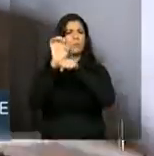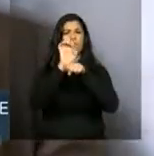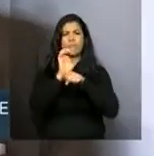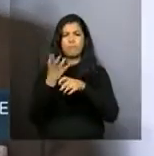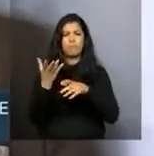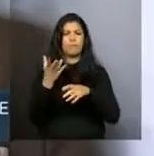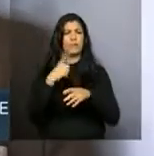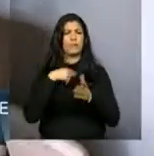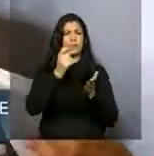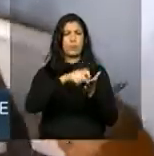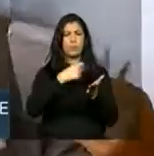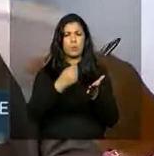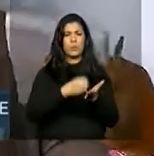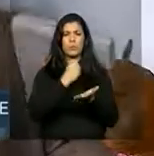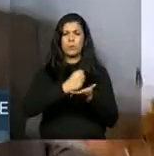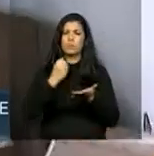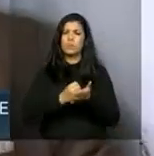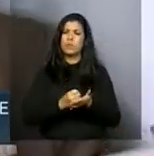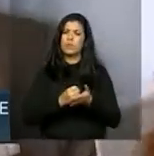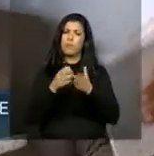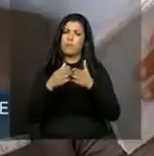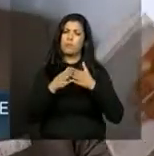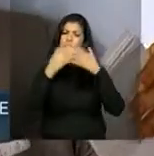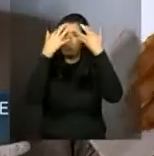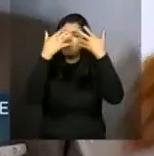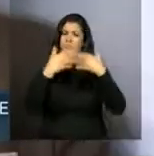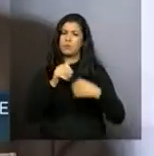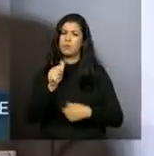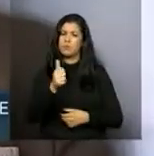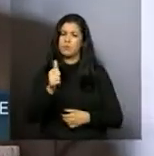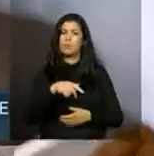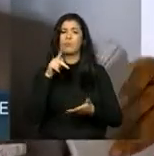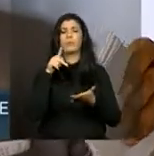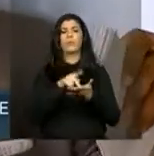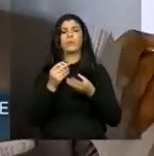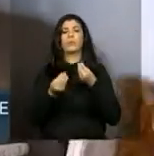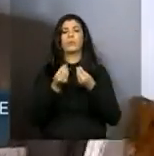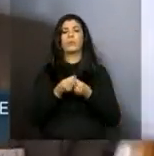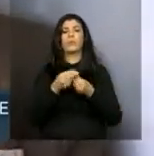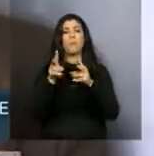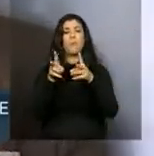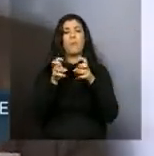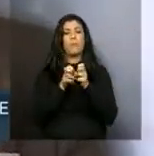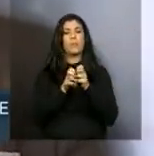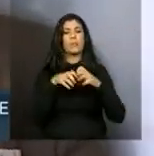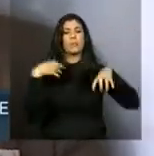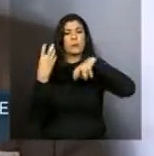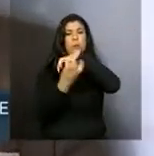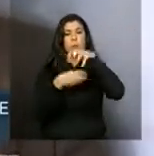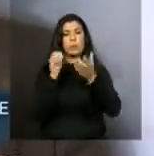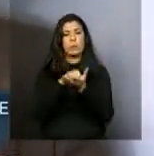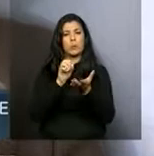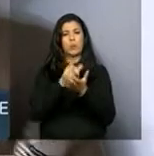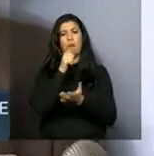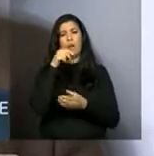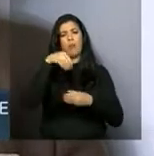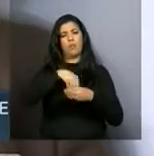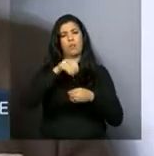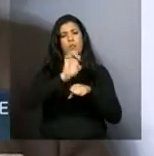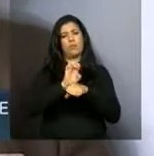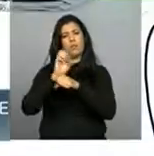e agora com essa assinatura do contrato queria que você fizesse uma avaliação mais atual como é que o senhor ver a crise hídrica no Estado de São Paulo